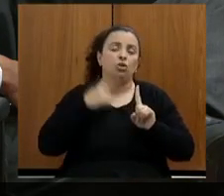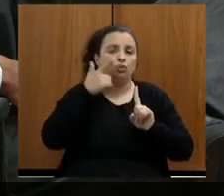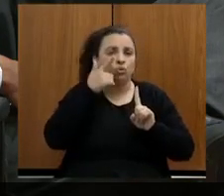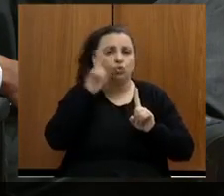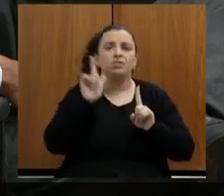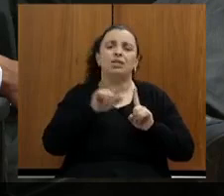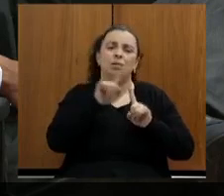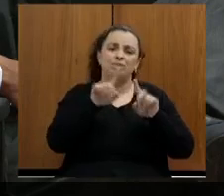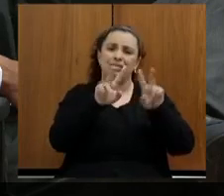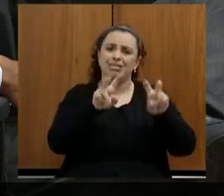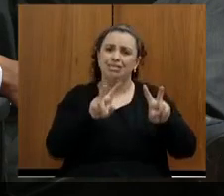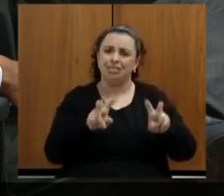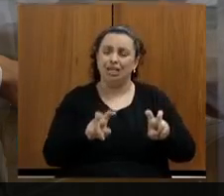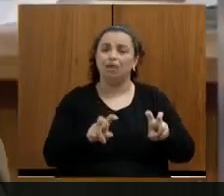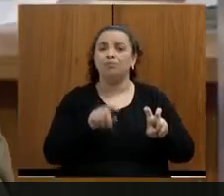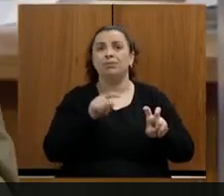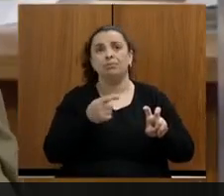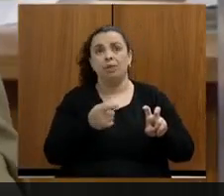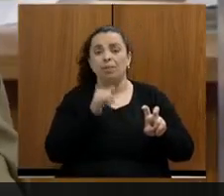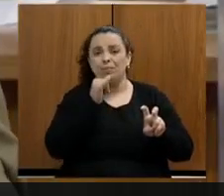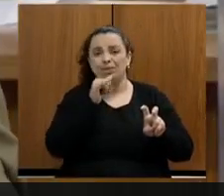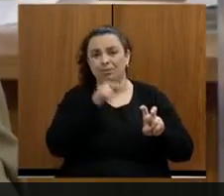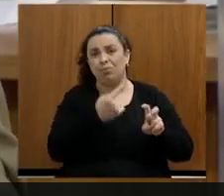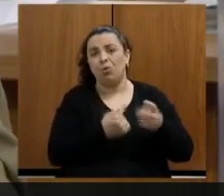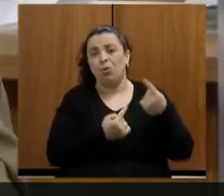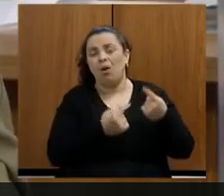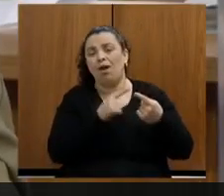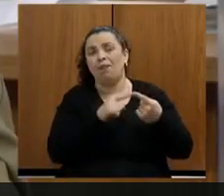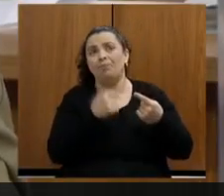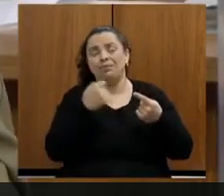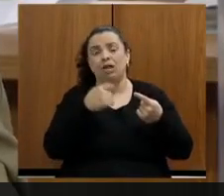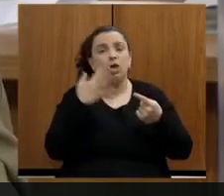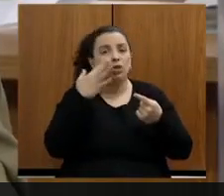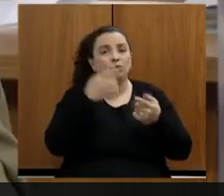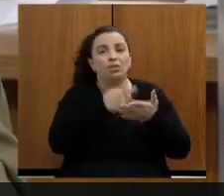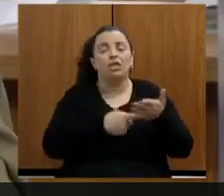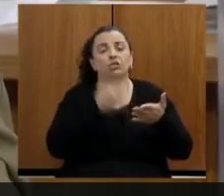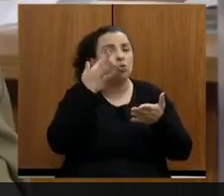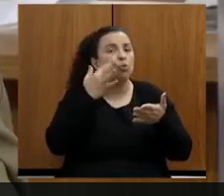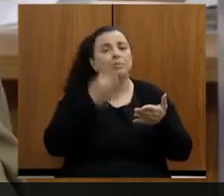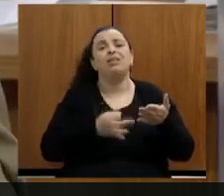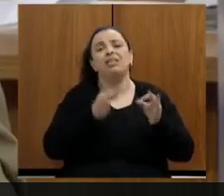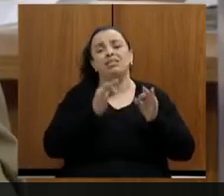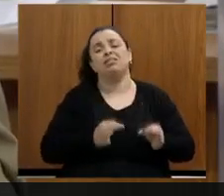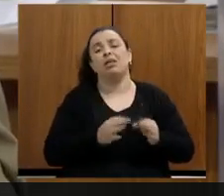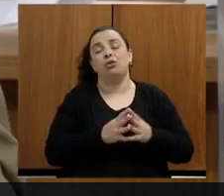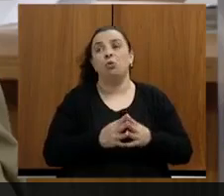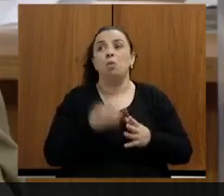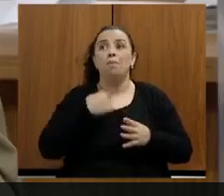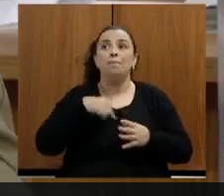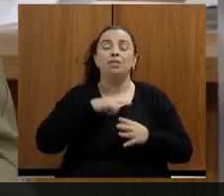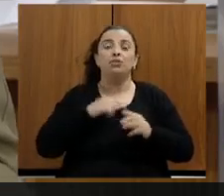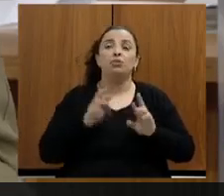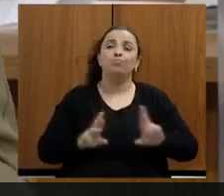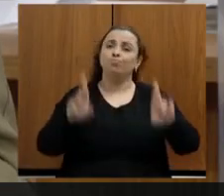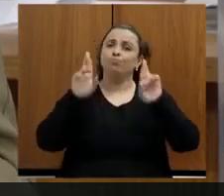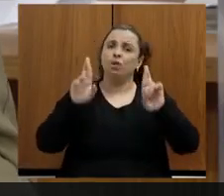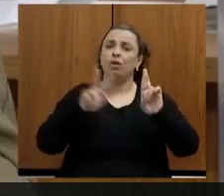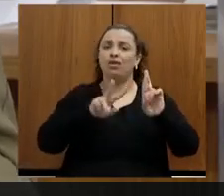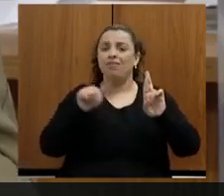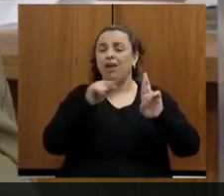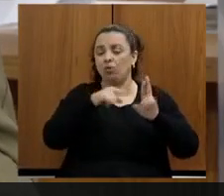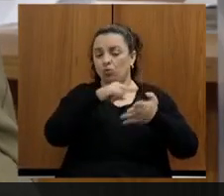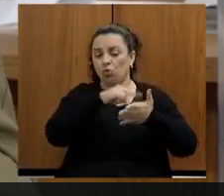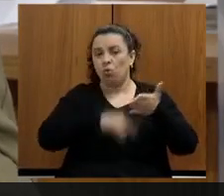colocou aqui uma parte dela realmente a interpretativa e Mas ele tem uma boa expectativa é que a gente vai atualizar